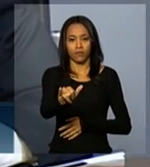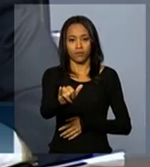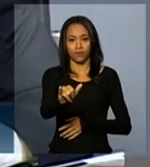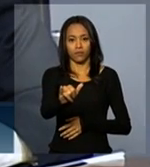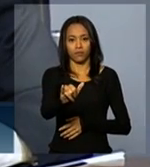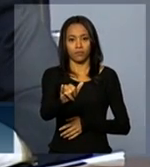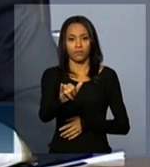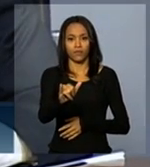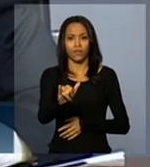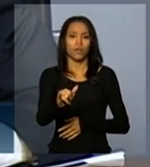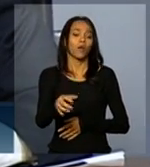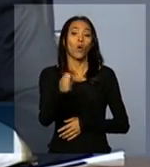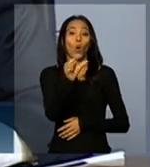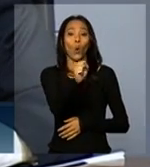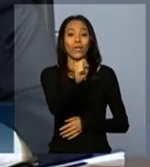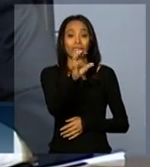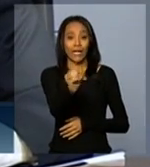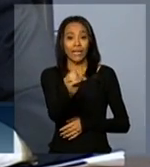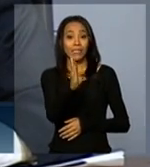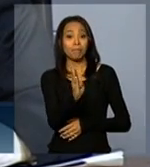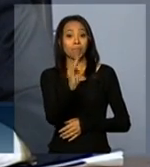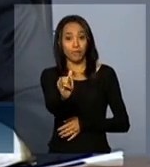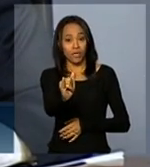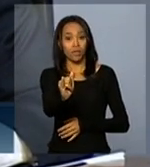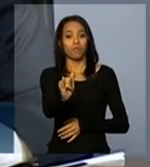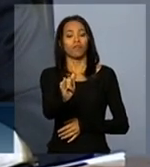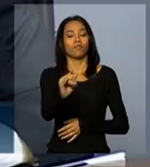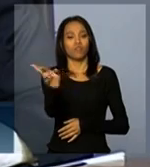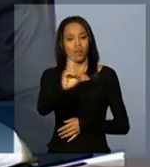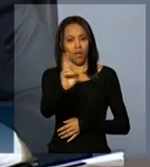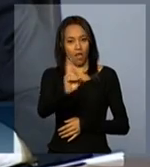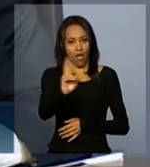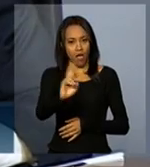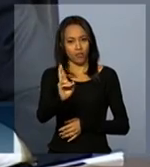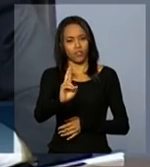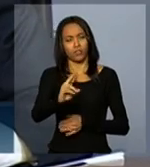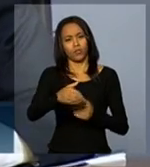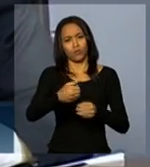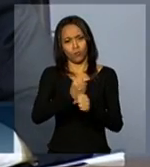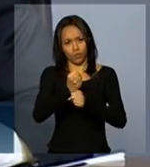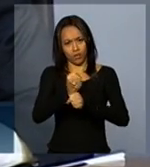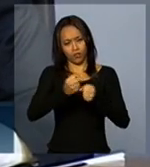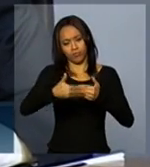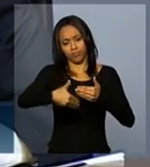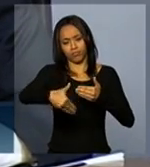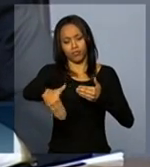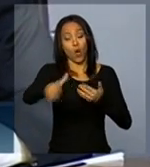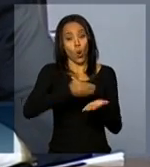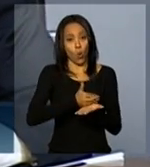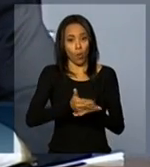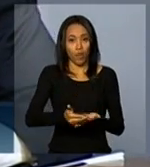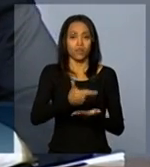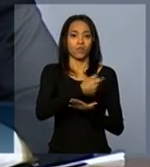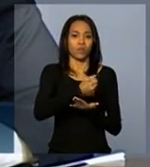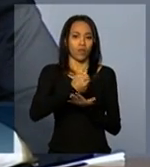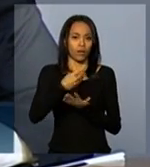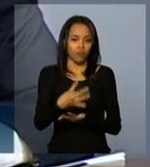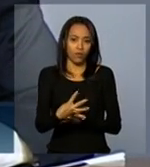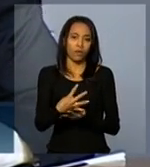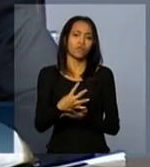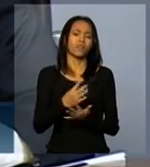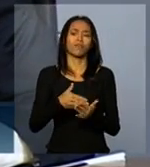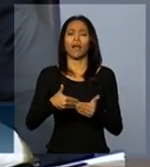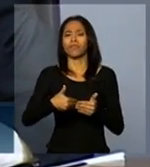vão implementar 80 bilhões de reais em investimento nos próximos anos. começa em 2014 e